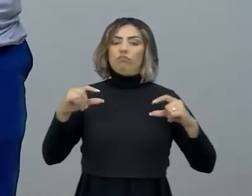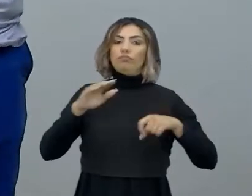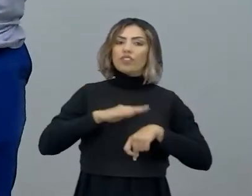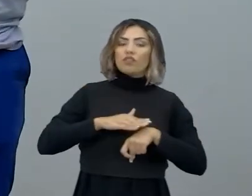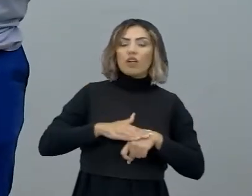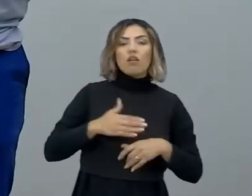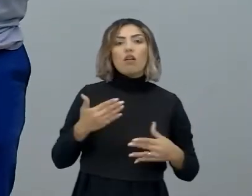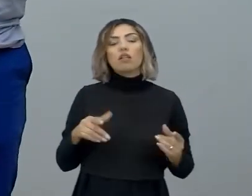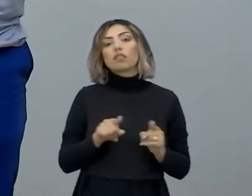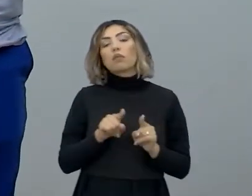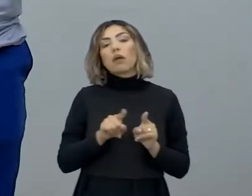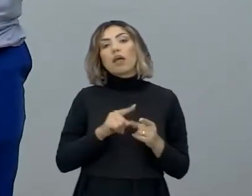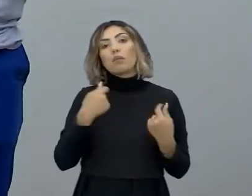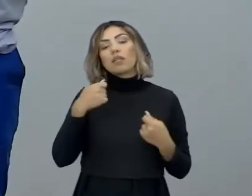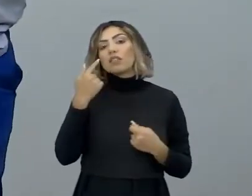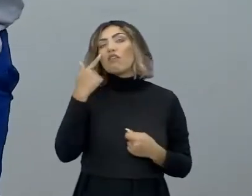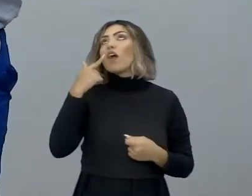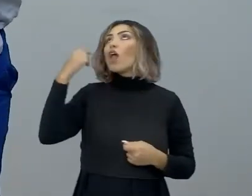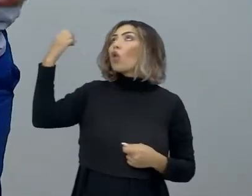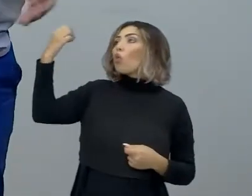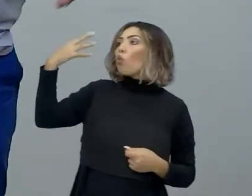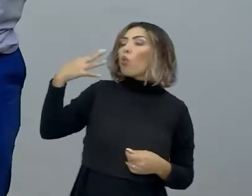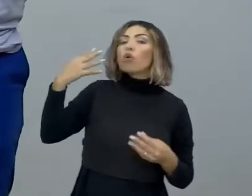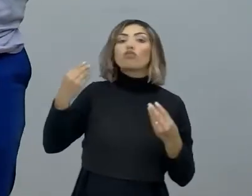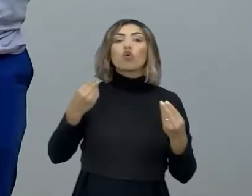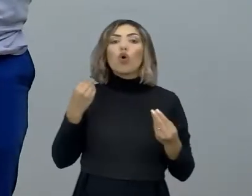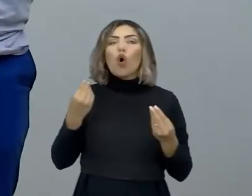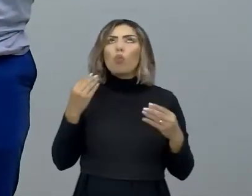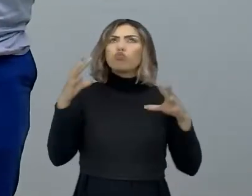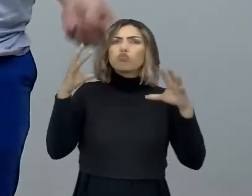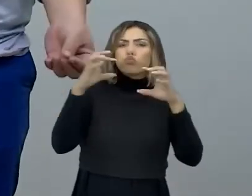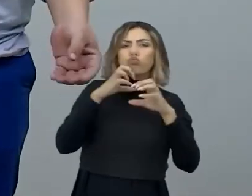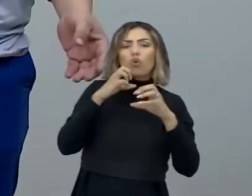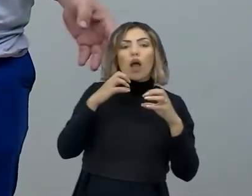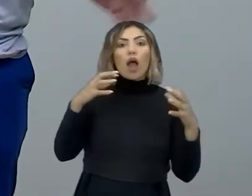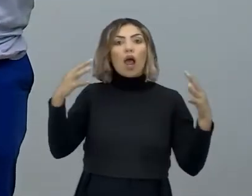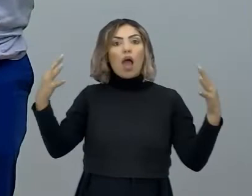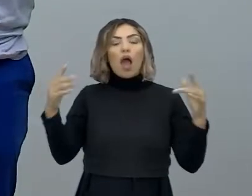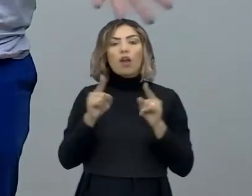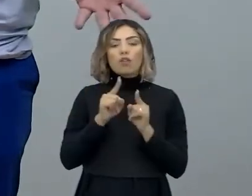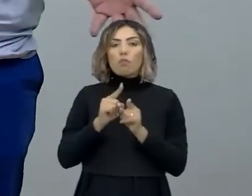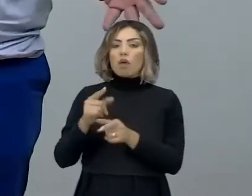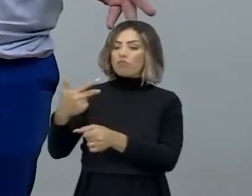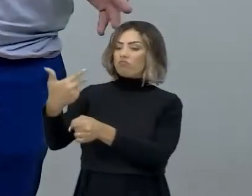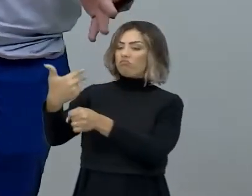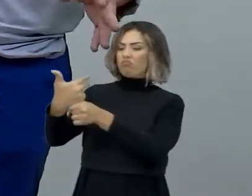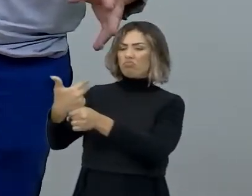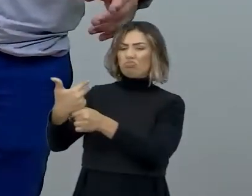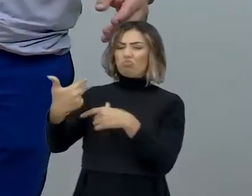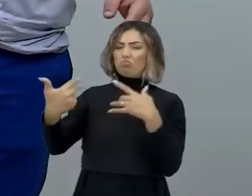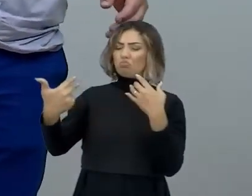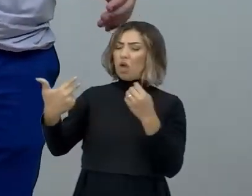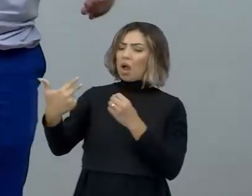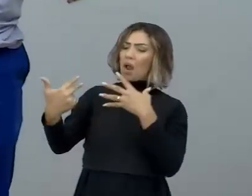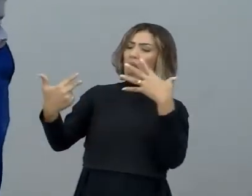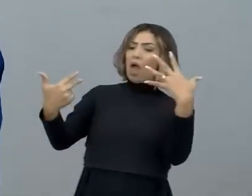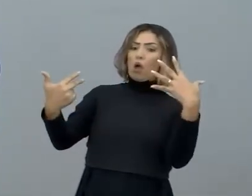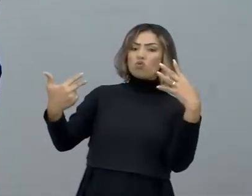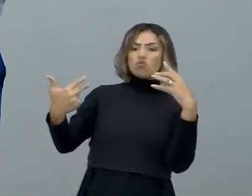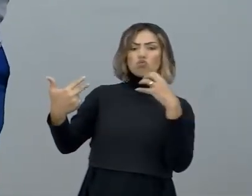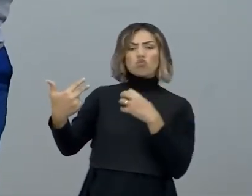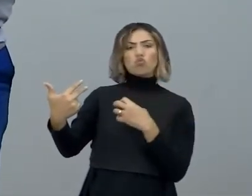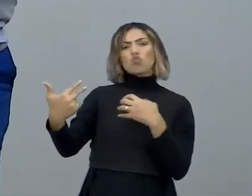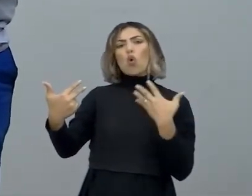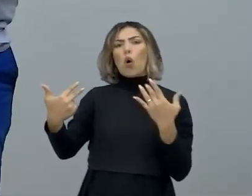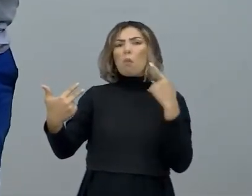que verificar a iluminação, tem que ver se o som vai estar bom, se não vai ter ruído, todas essas coisas, porque o